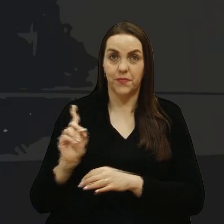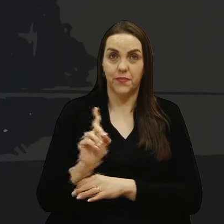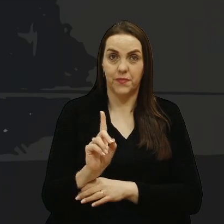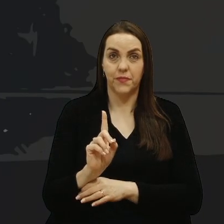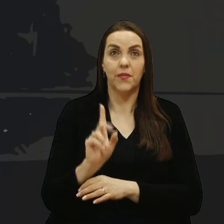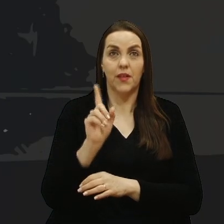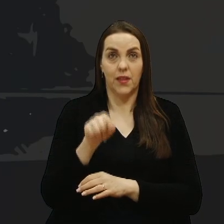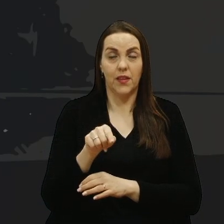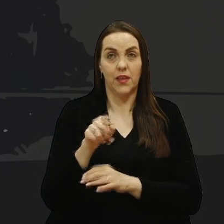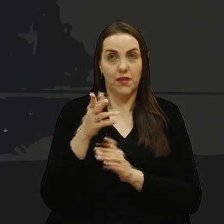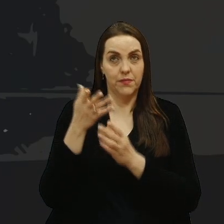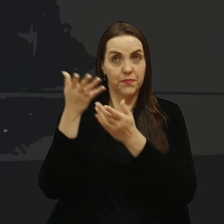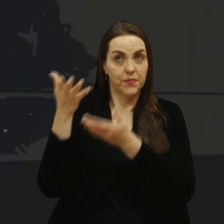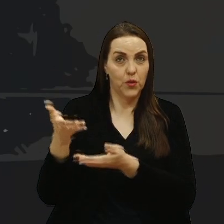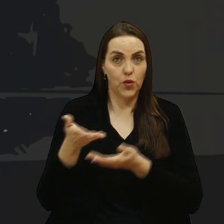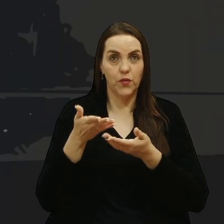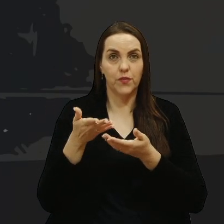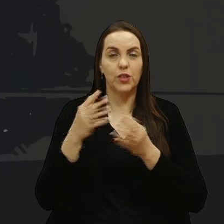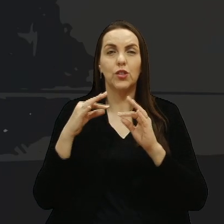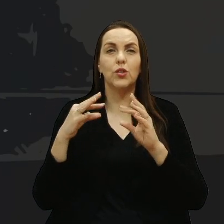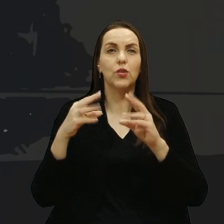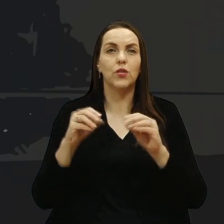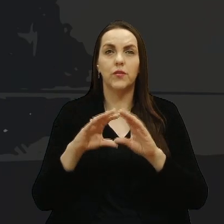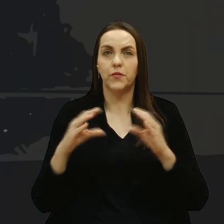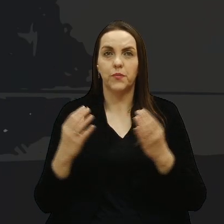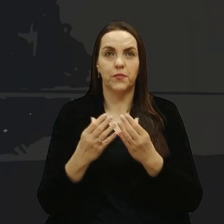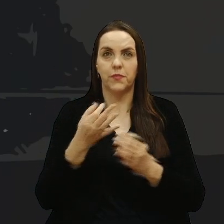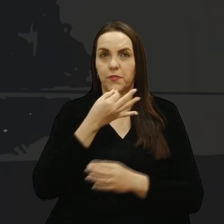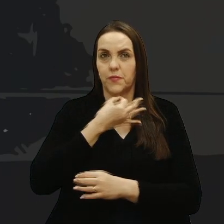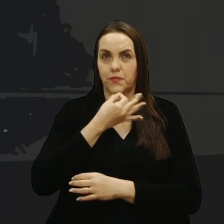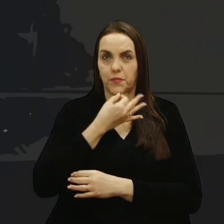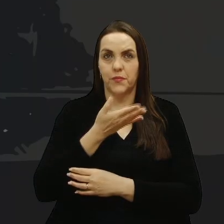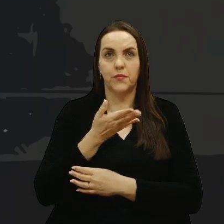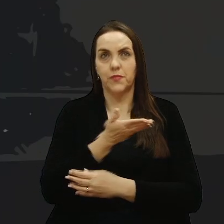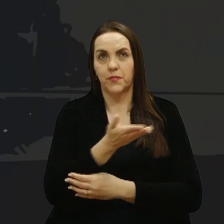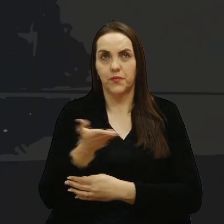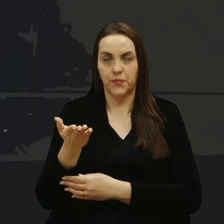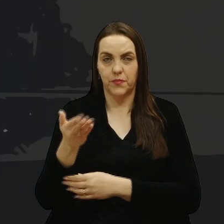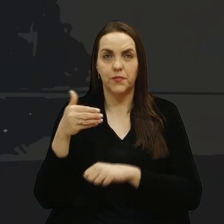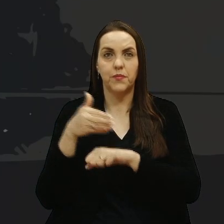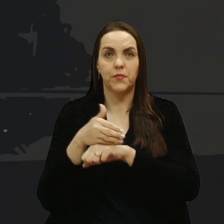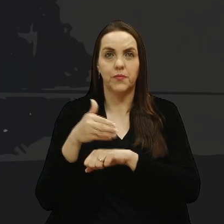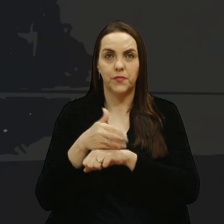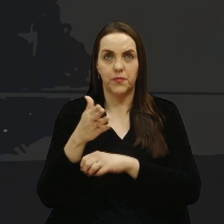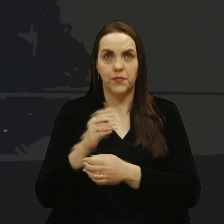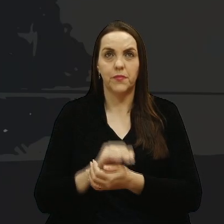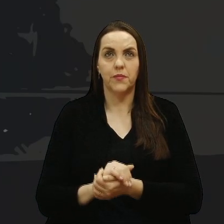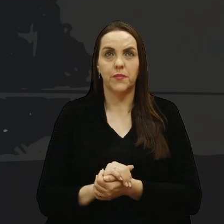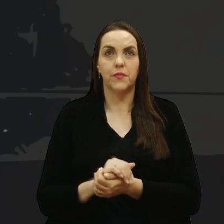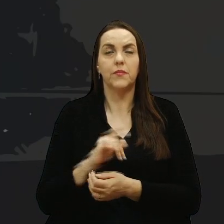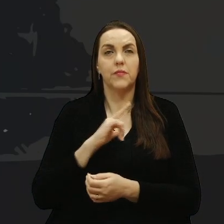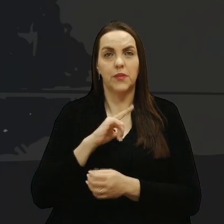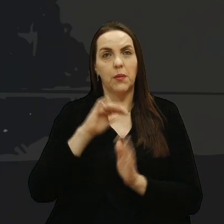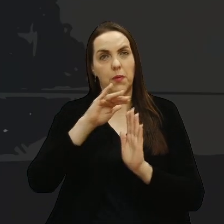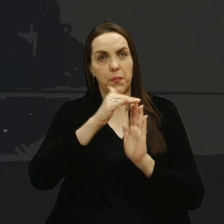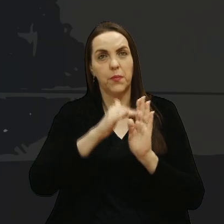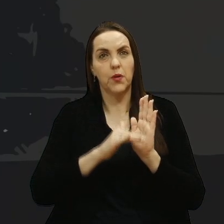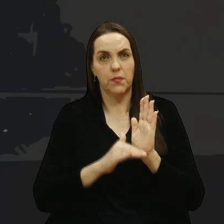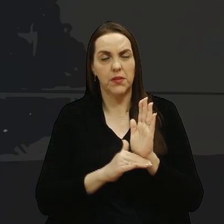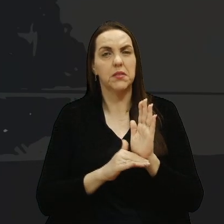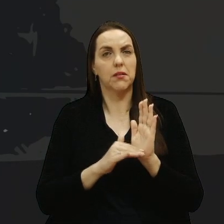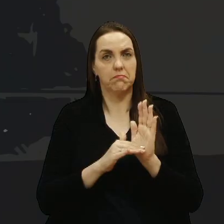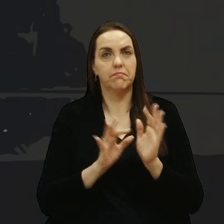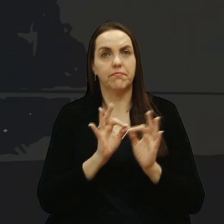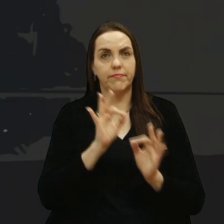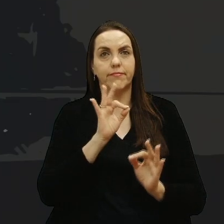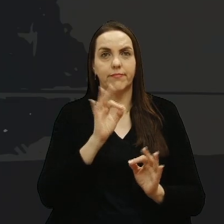esse viés de fazer um convite a toda a comunidade caxiense e aos senhores para que participem. Nós estamos com uma programação grande na área